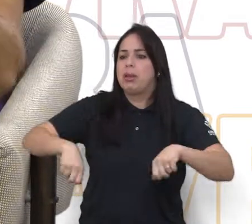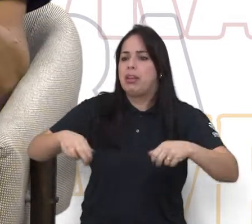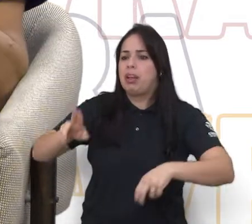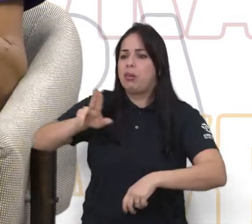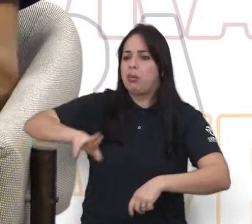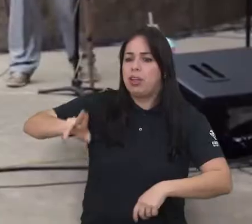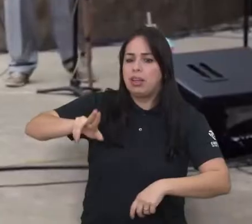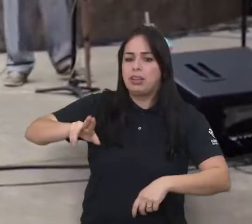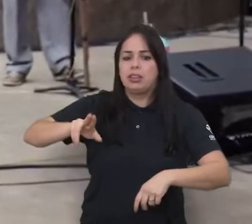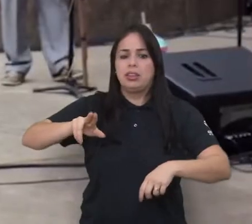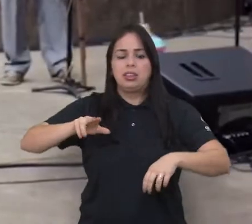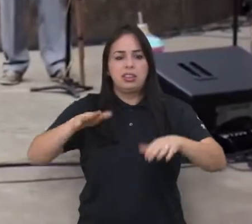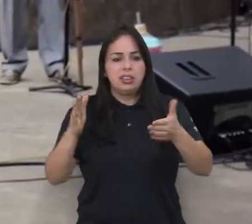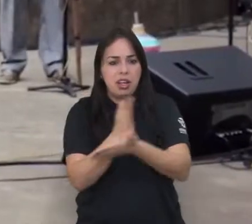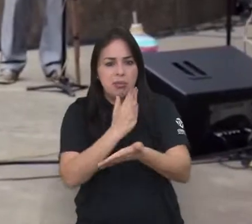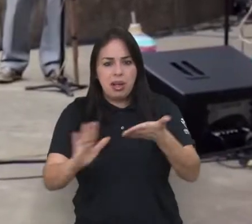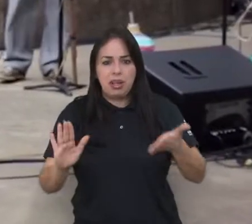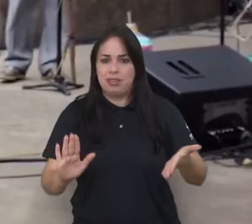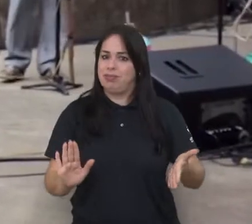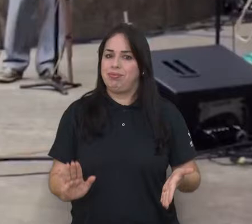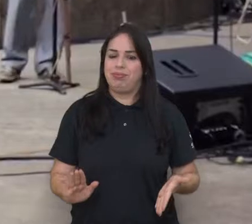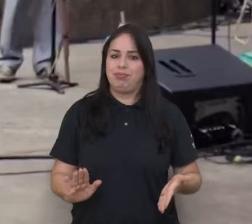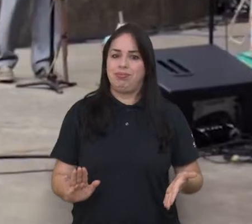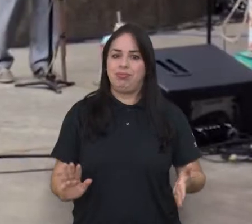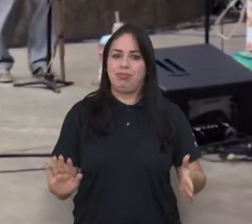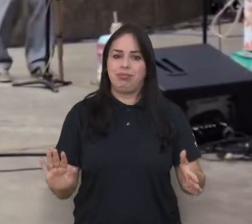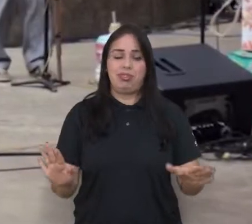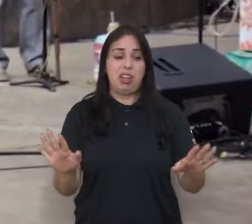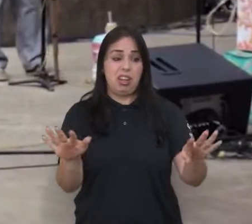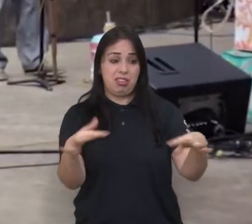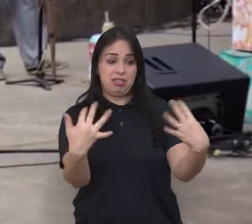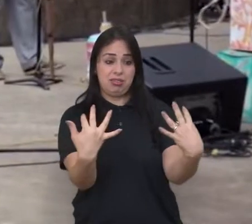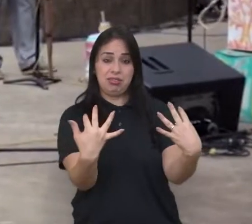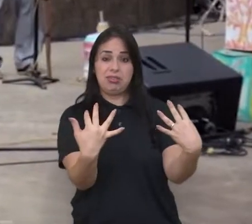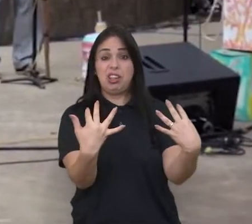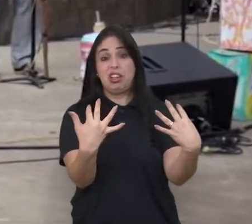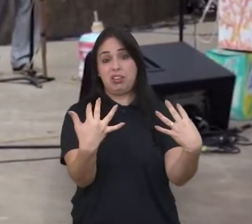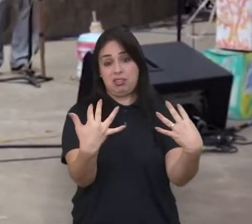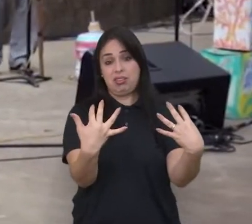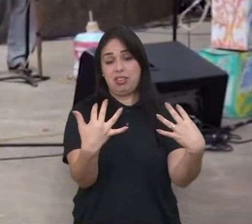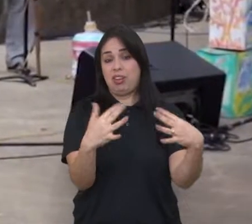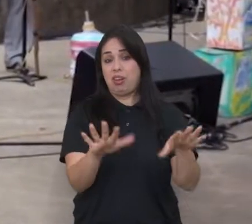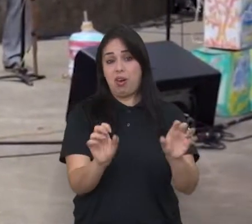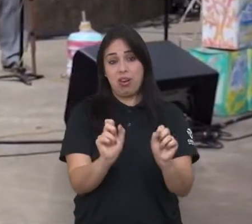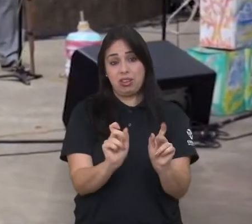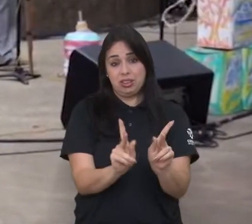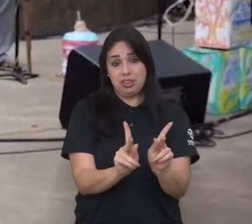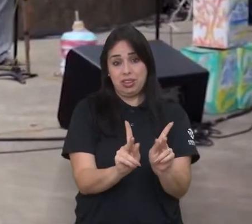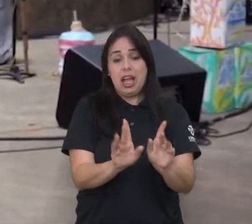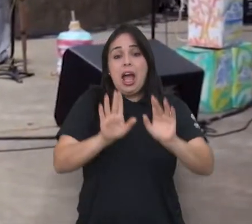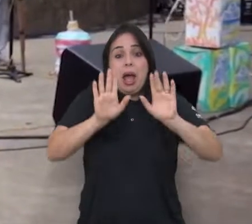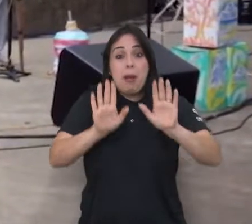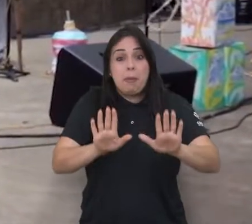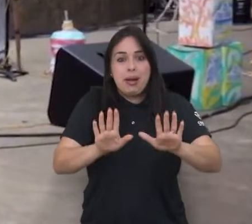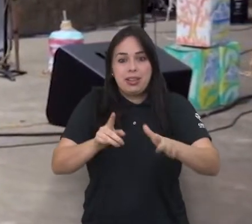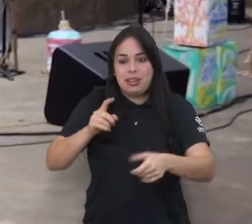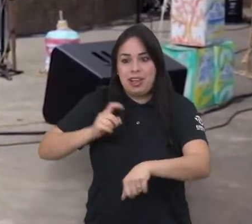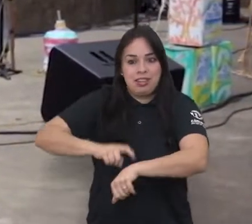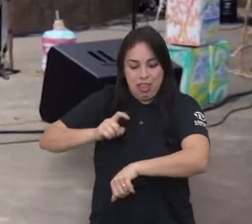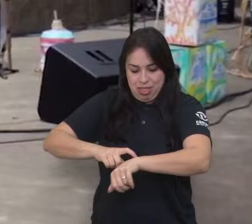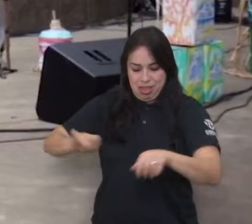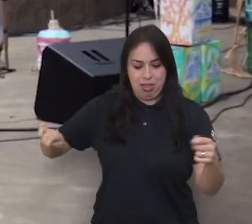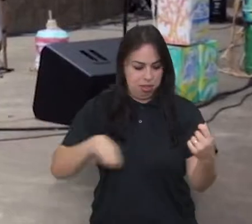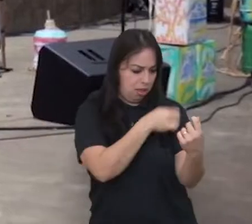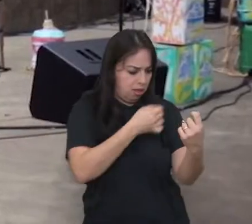preciso reutilizar, vamos separar os materiais recicláveis, é uma coisa, vai absorver 20%. Mas, gente,